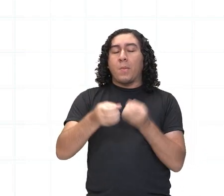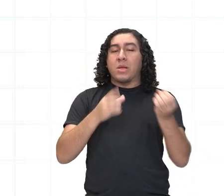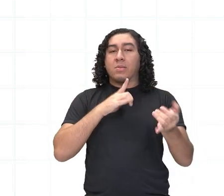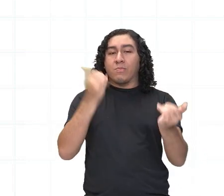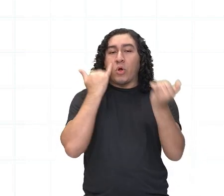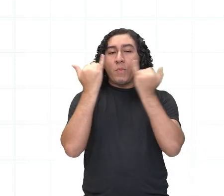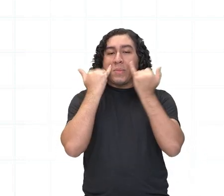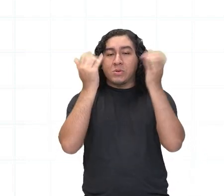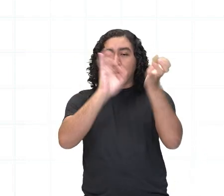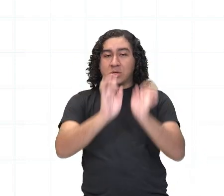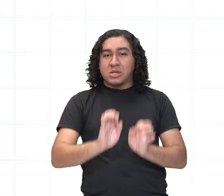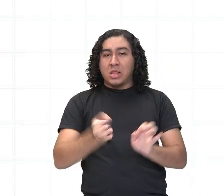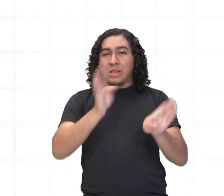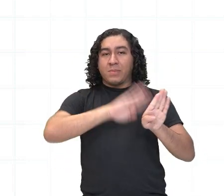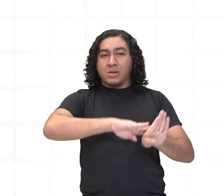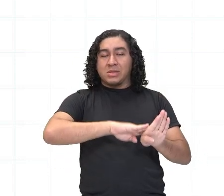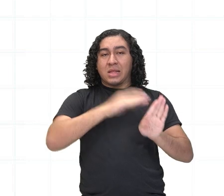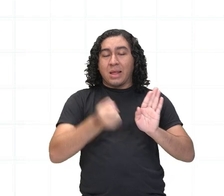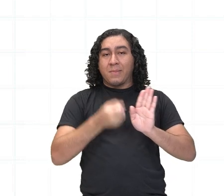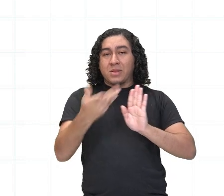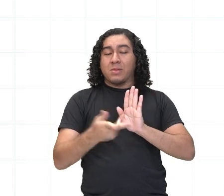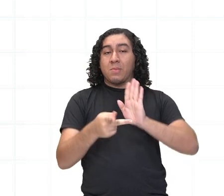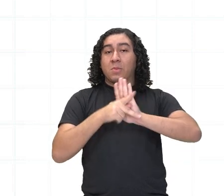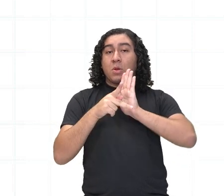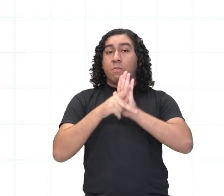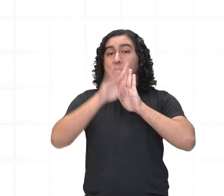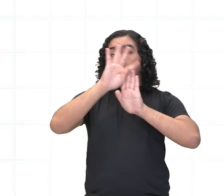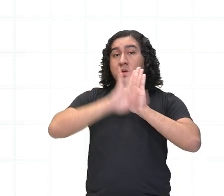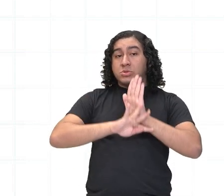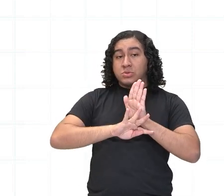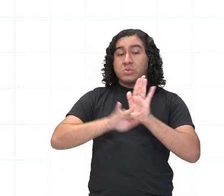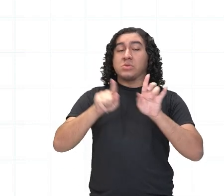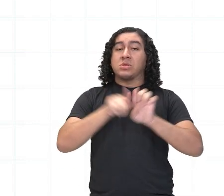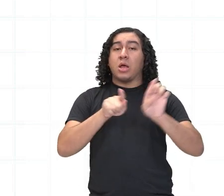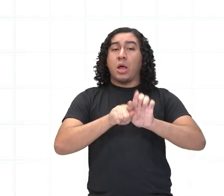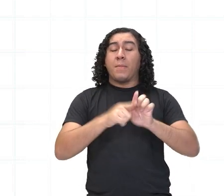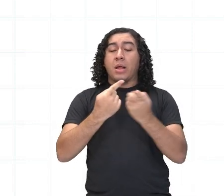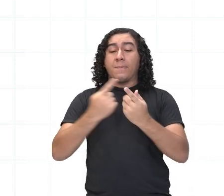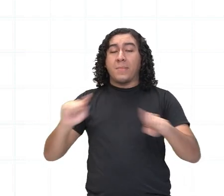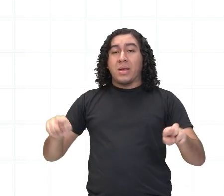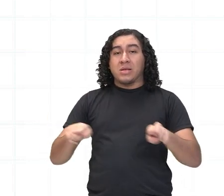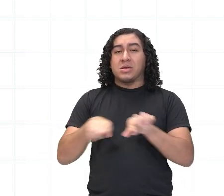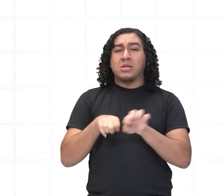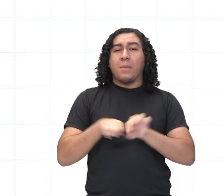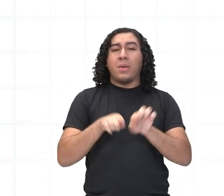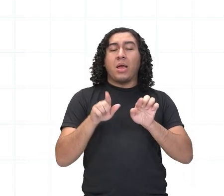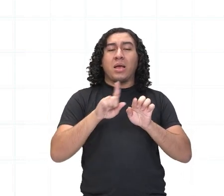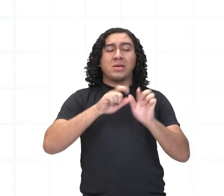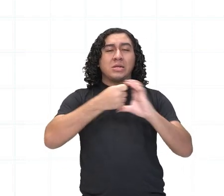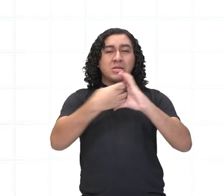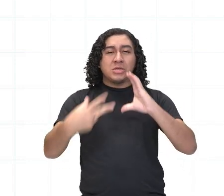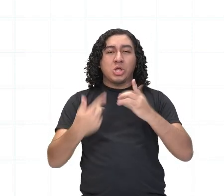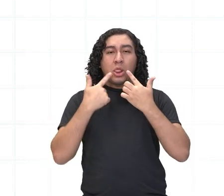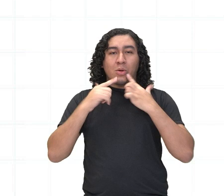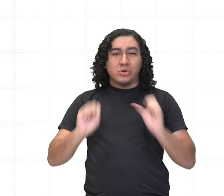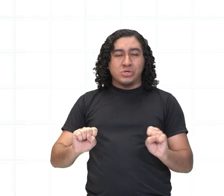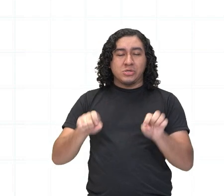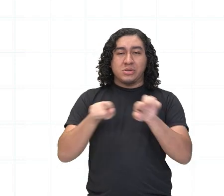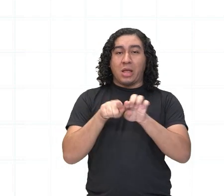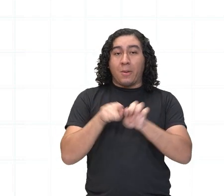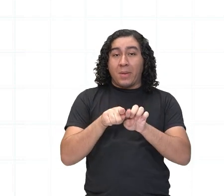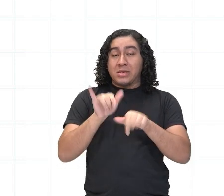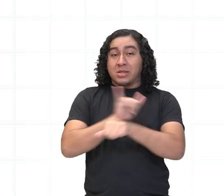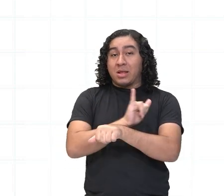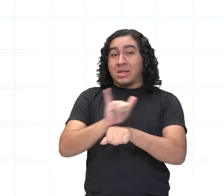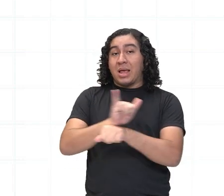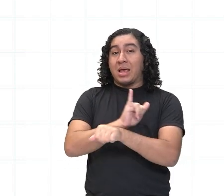e informações implícitas e explícitas em um texto, norma padrão, marcas linguísticas, efeitos de sentido e